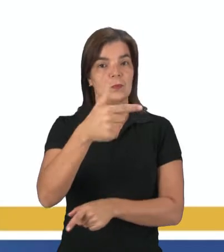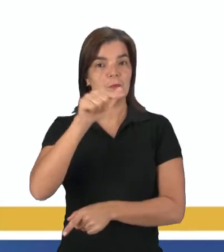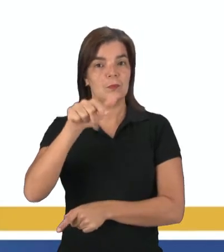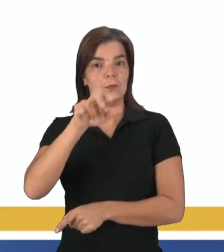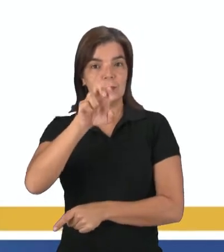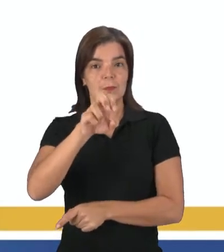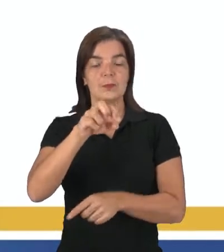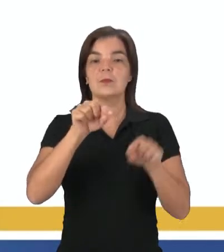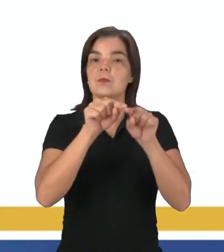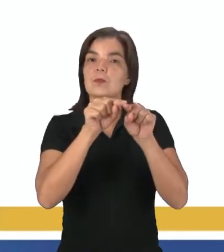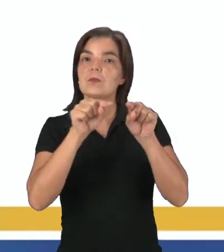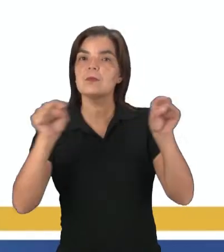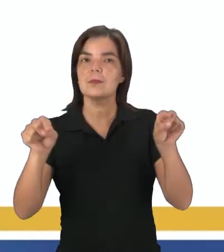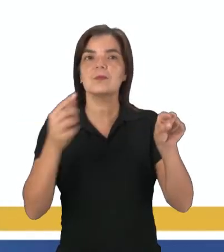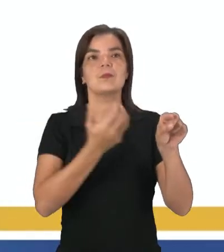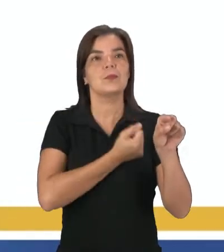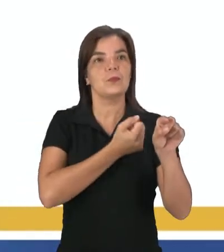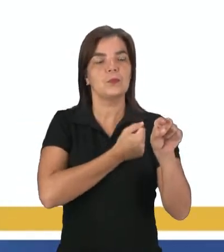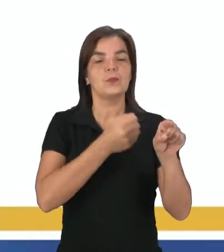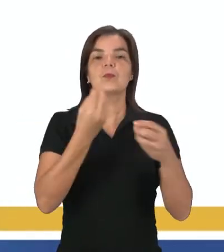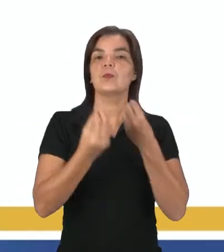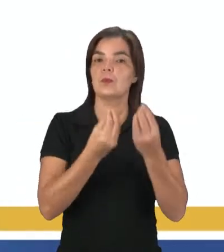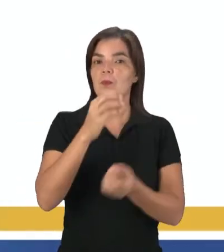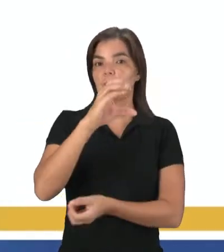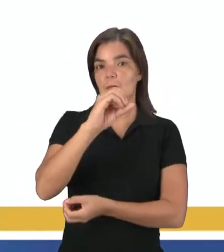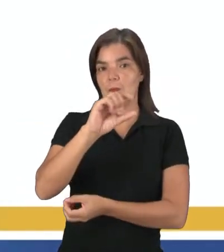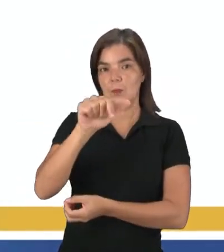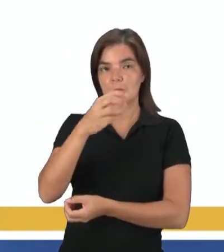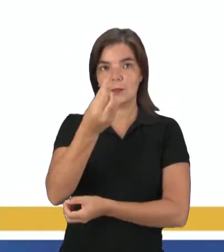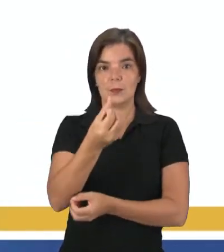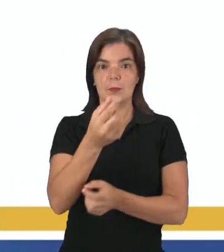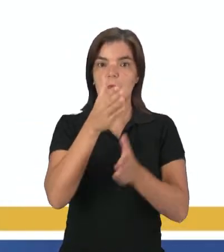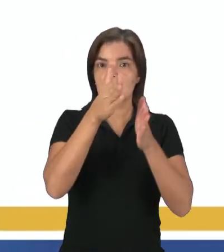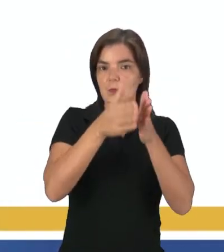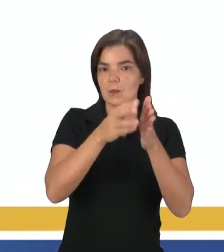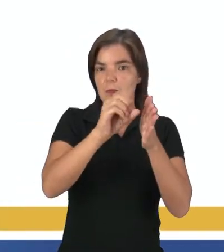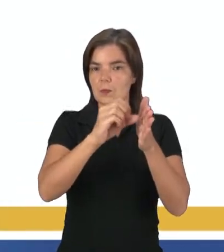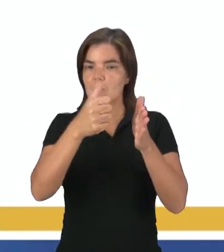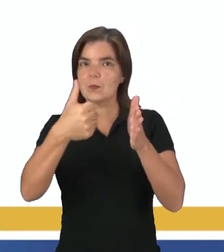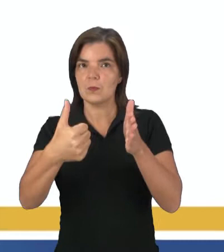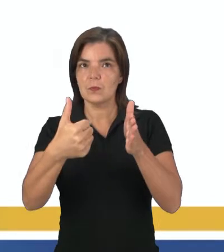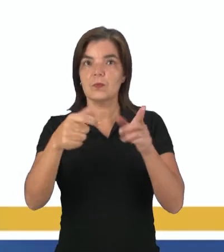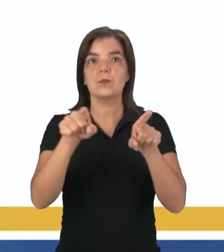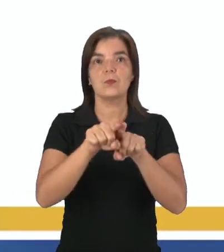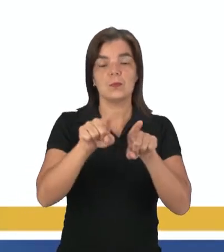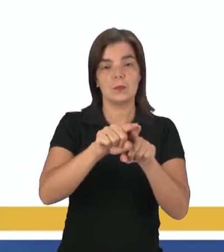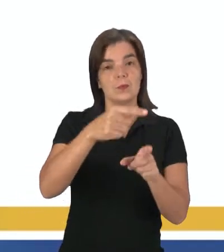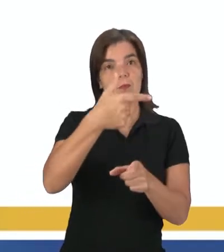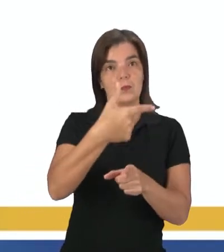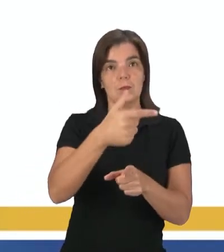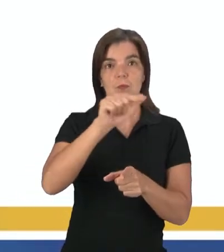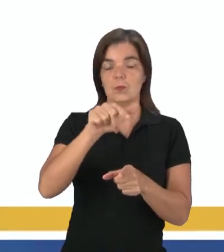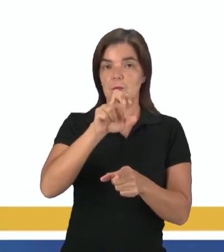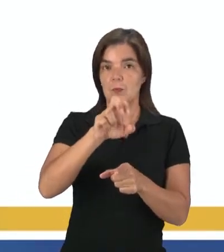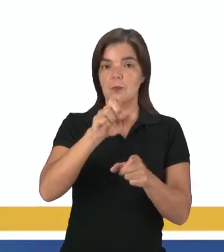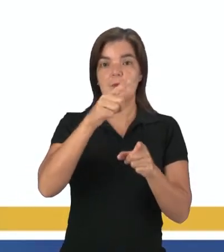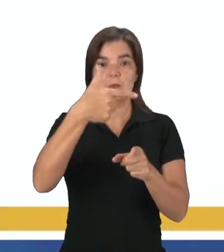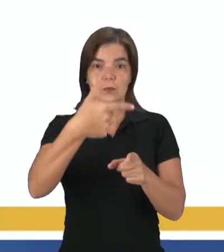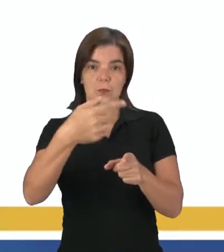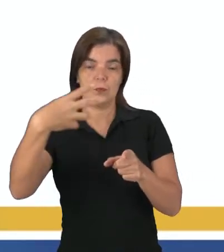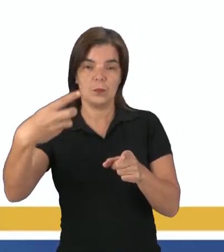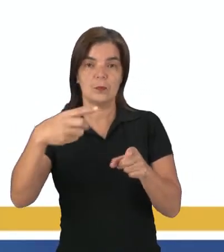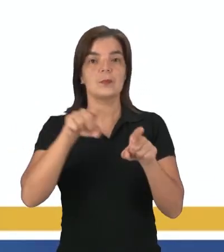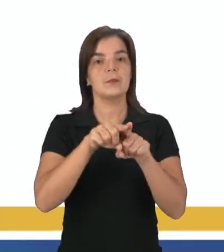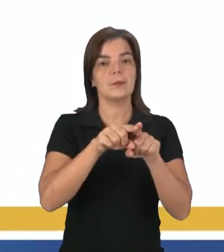numérica. Como 0,6 está entre 0 e 1 e 2,5 está entre 2 e 3, marcamos na reta